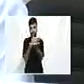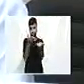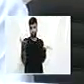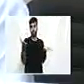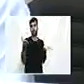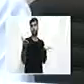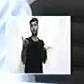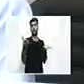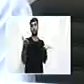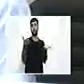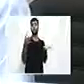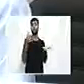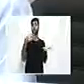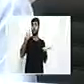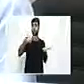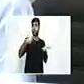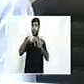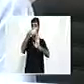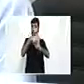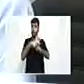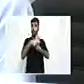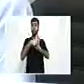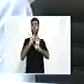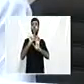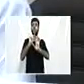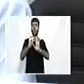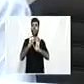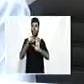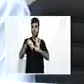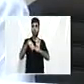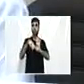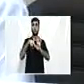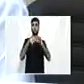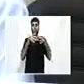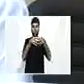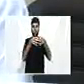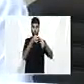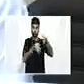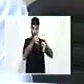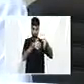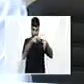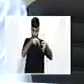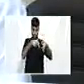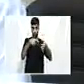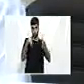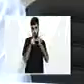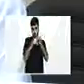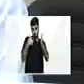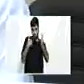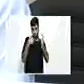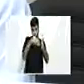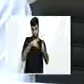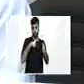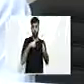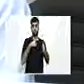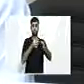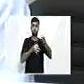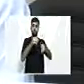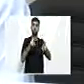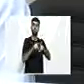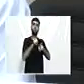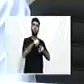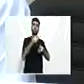as pessoas esse projeto ele chegou aqui na ccj da qual eu faço parte e a